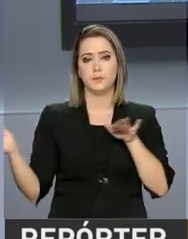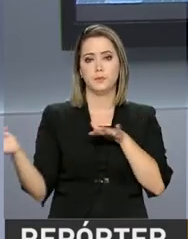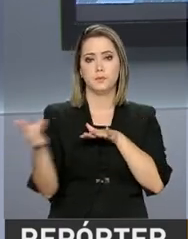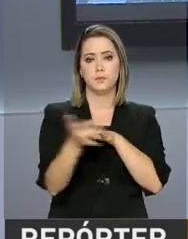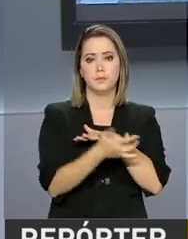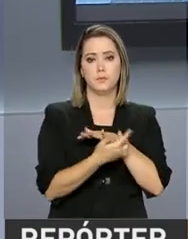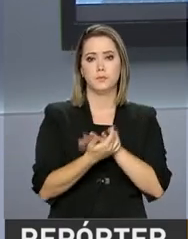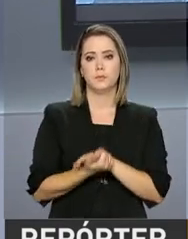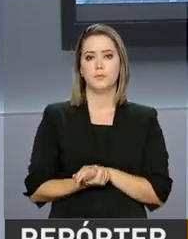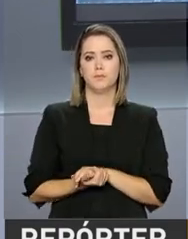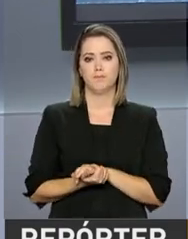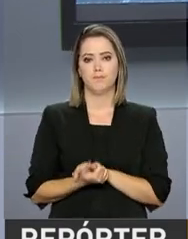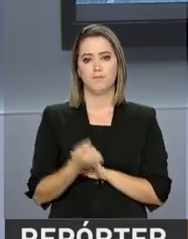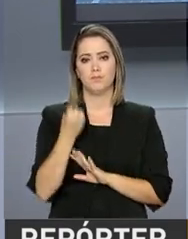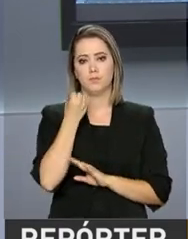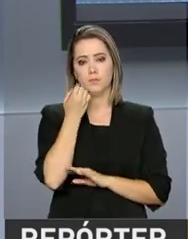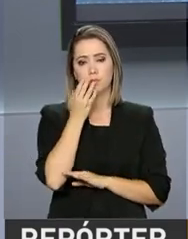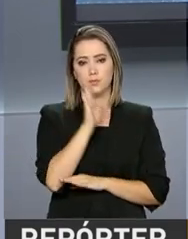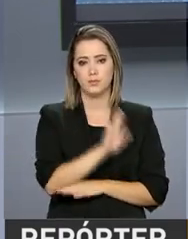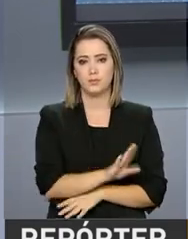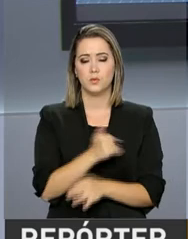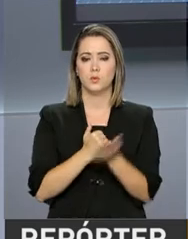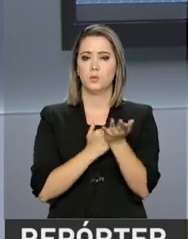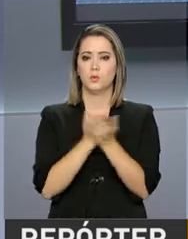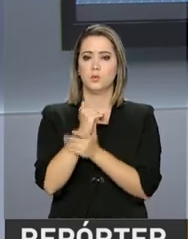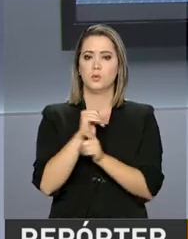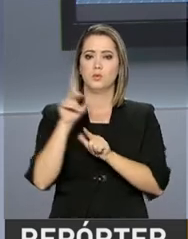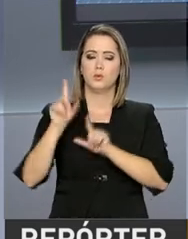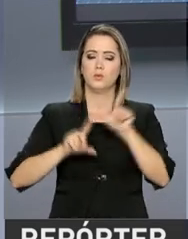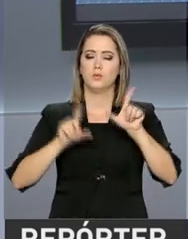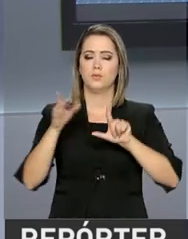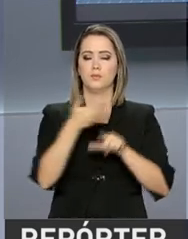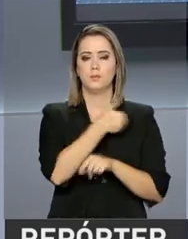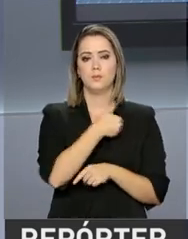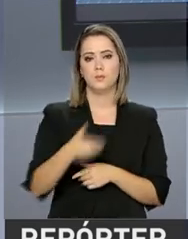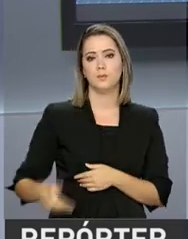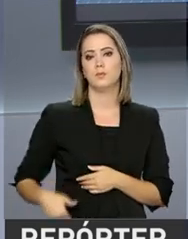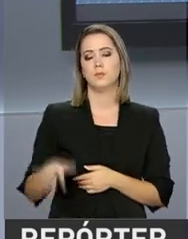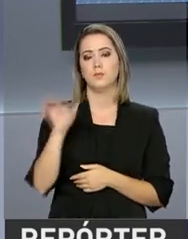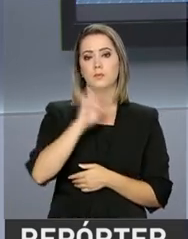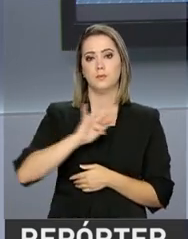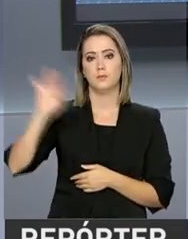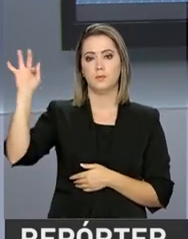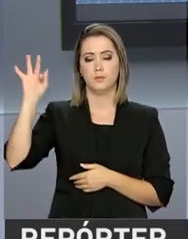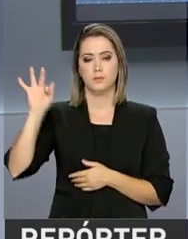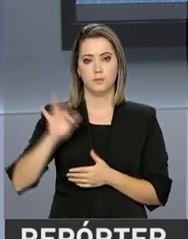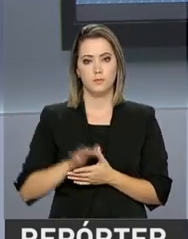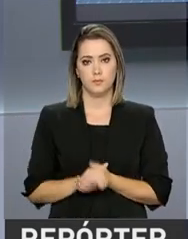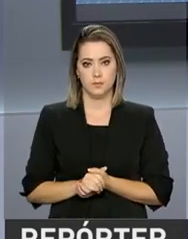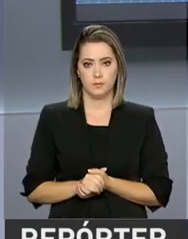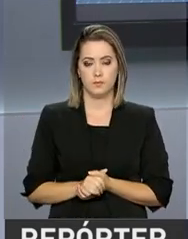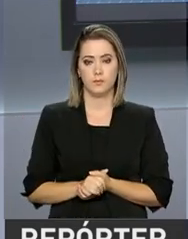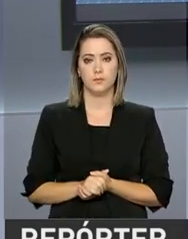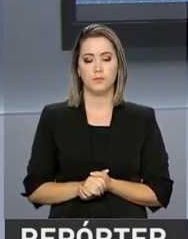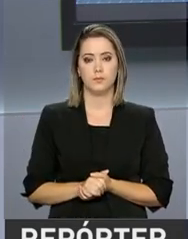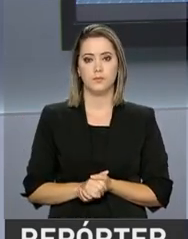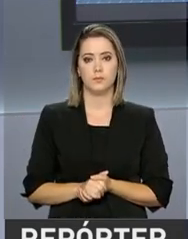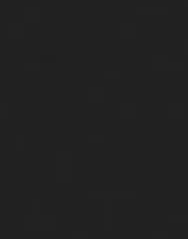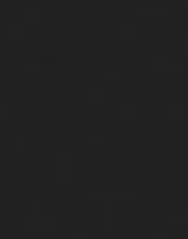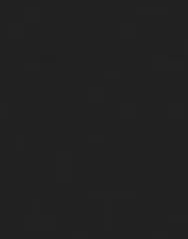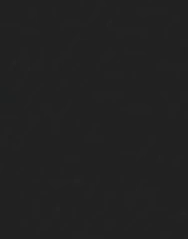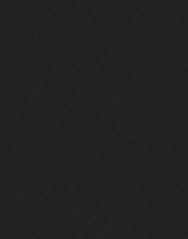em nossas redes sociais uma ótima tarde e continue com a gente aqui na nbr a tv do governo federal